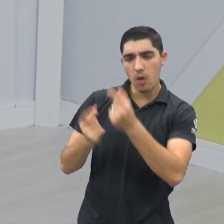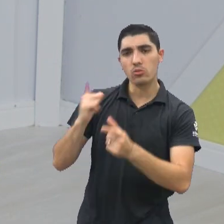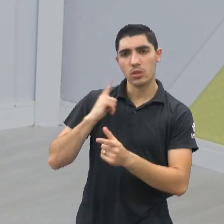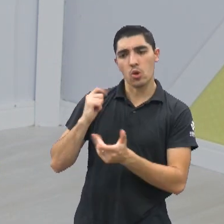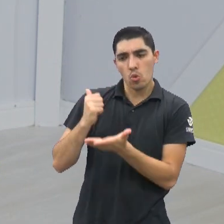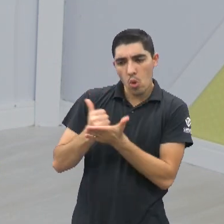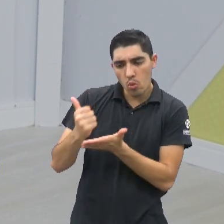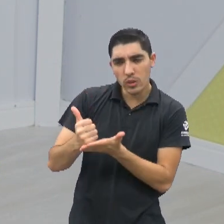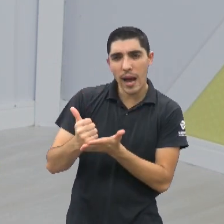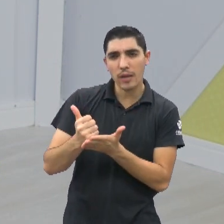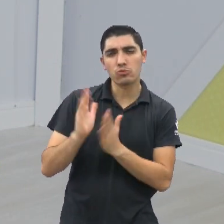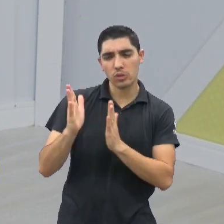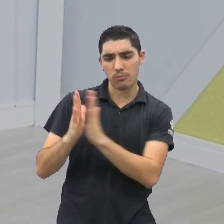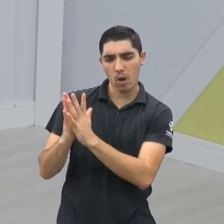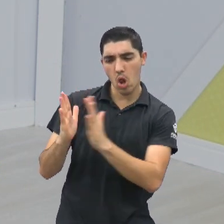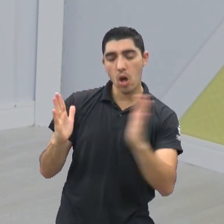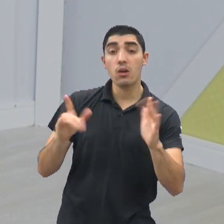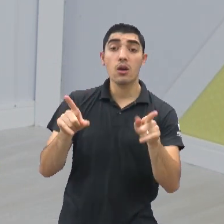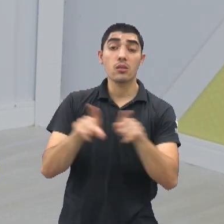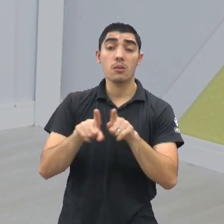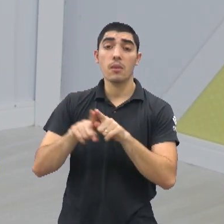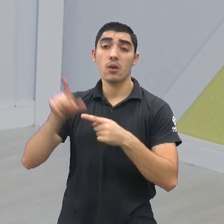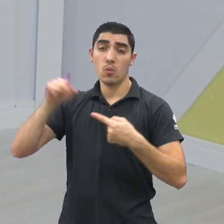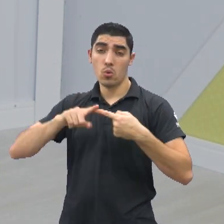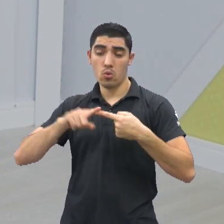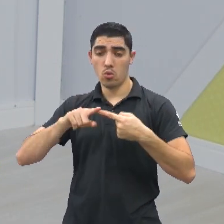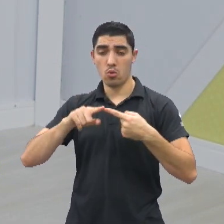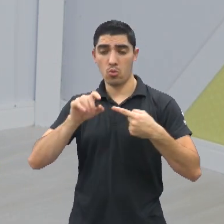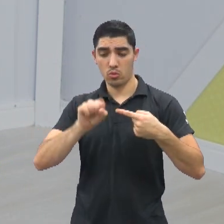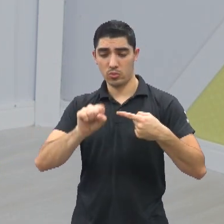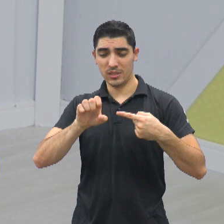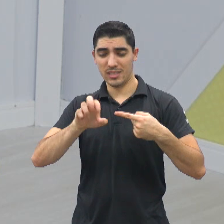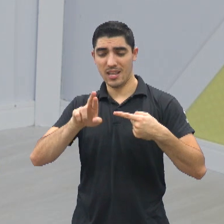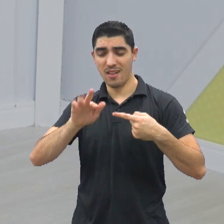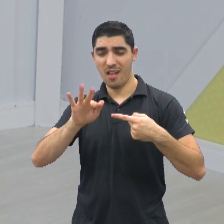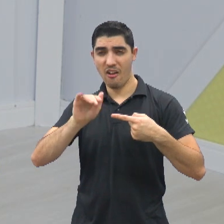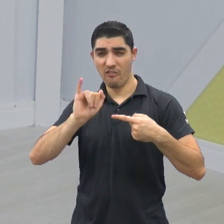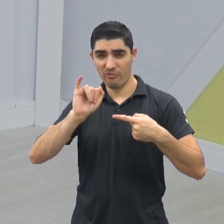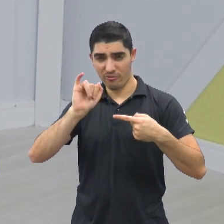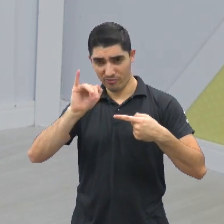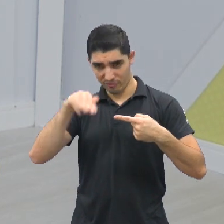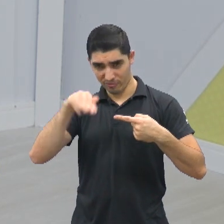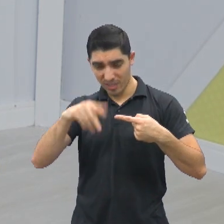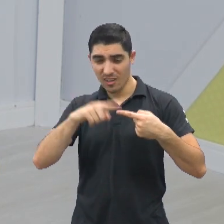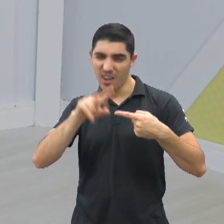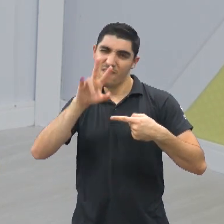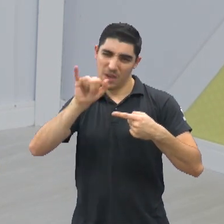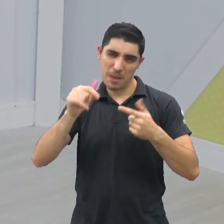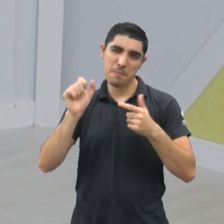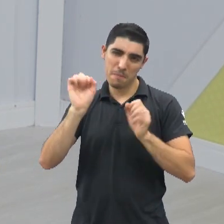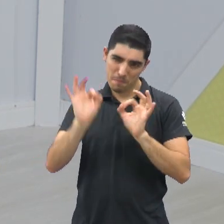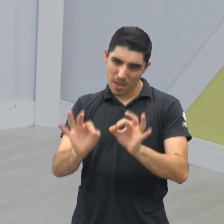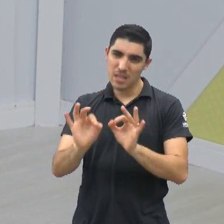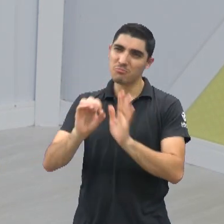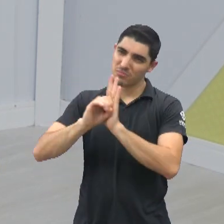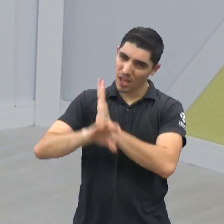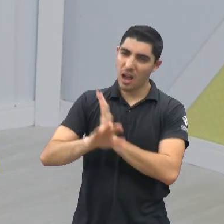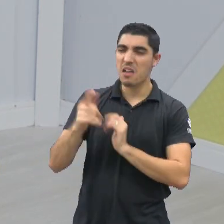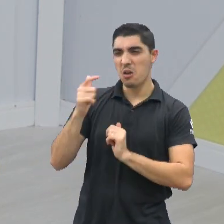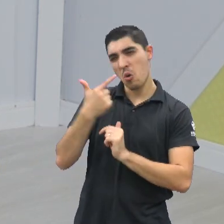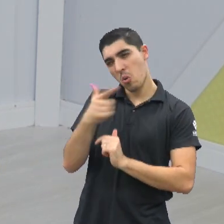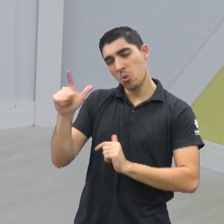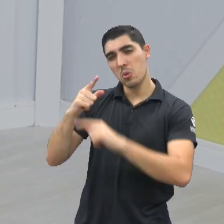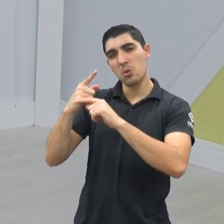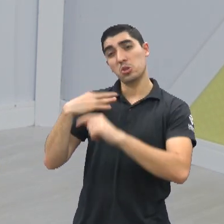Serafim que esse já foi dito pelo próprio Cid cay pelo que ele tá jogando obviamente é bem provável que ele vai aparecer em um time de série A1 aí na